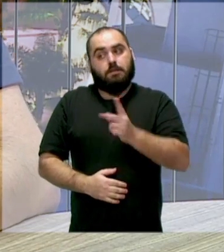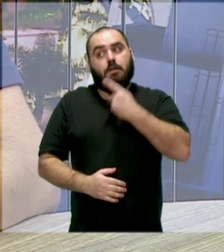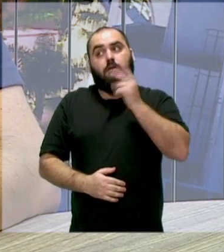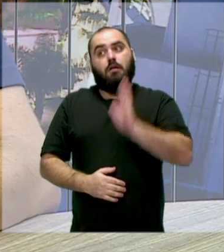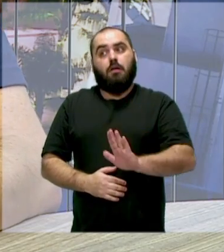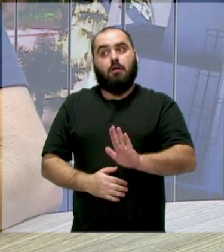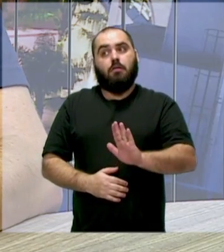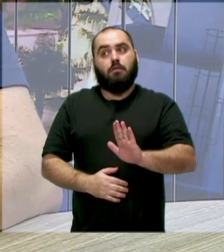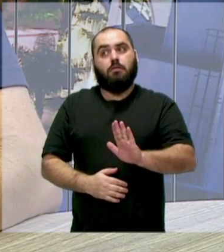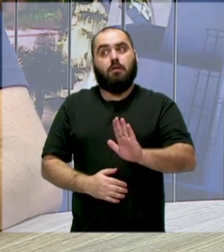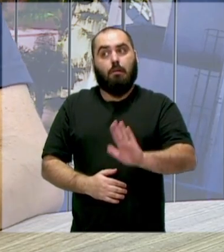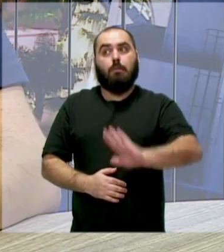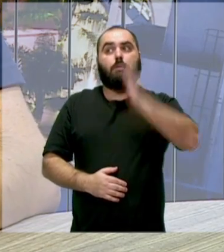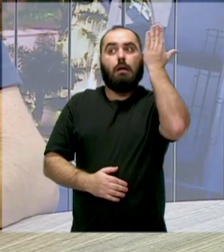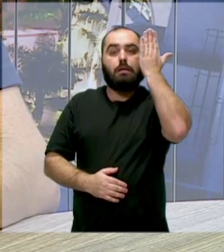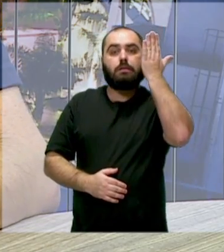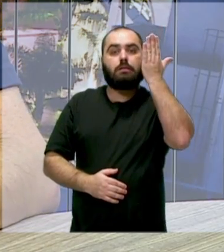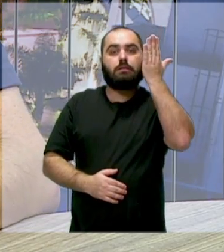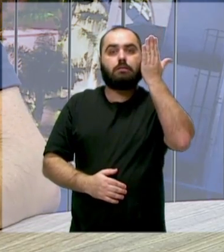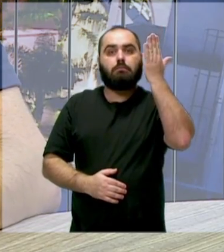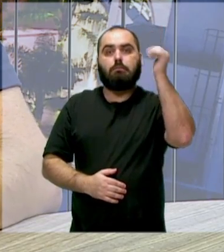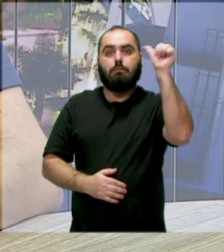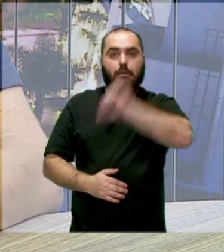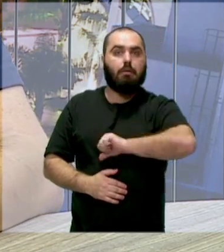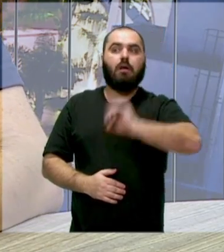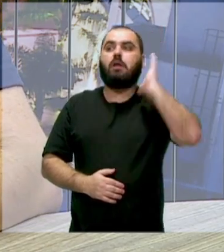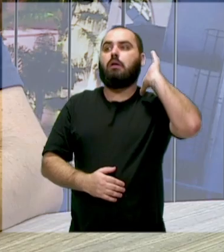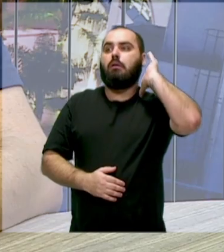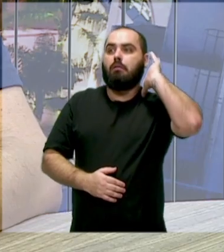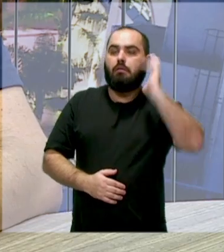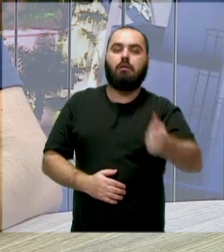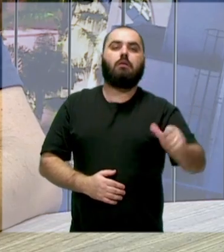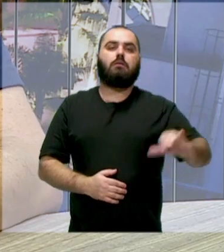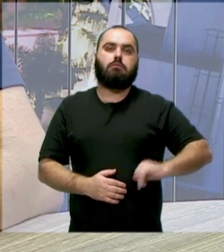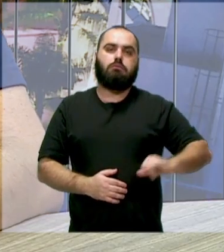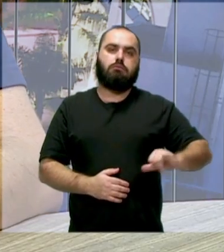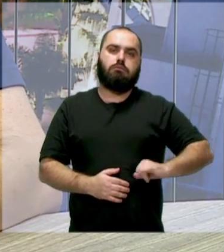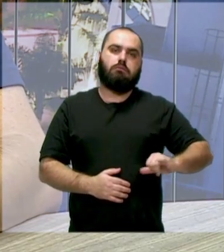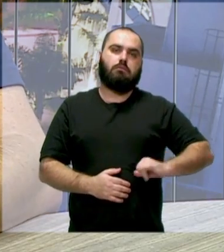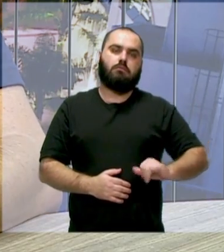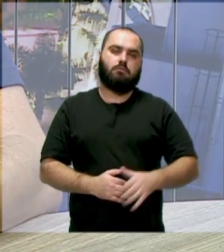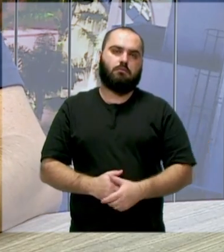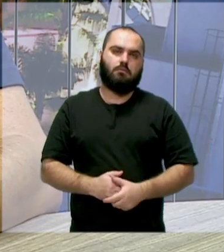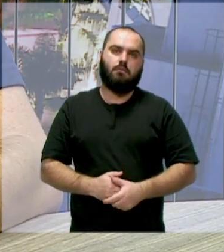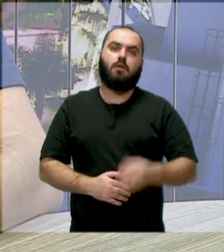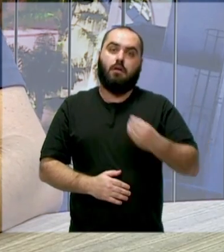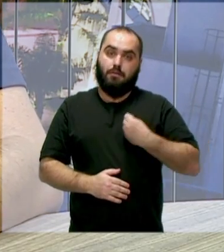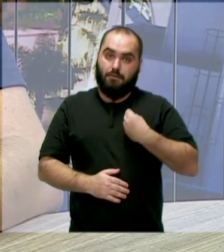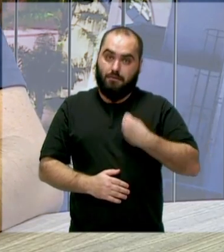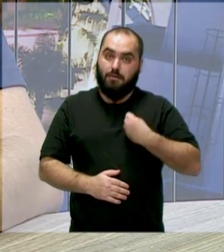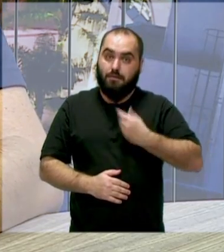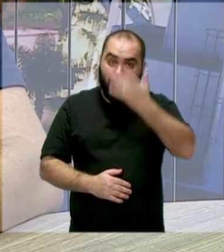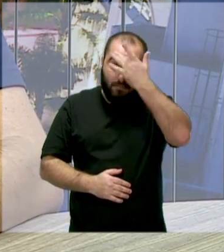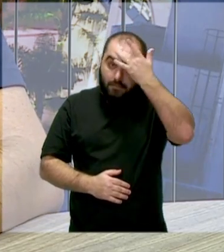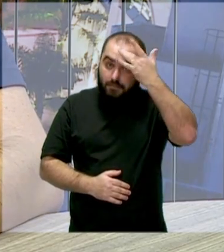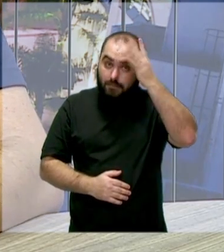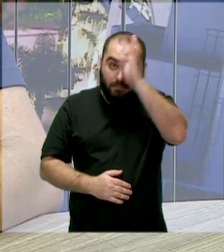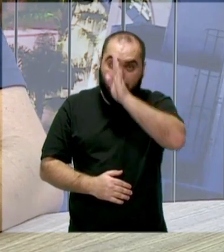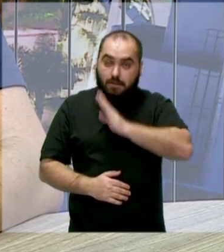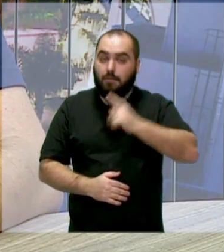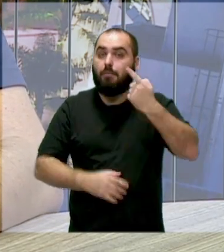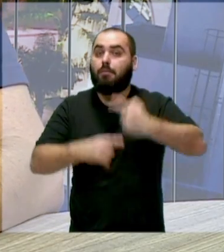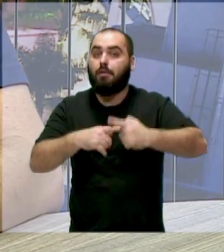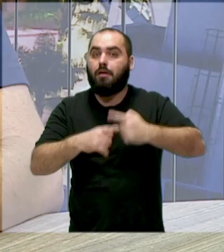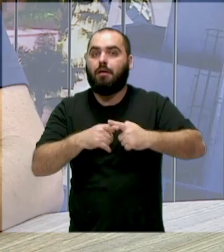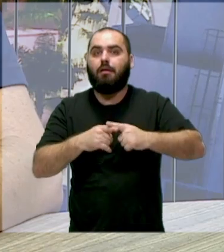a situação pior, todo mundo faz tudo, né? Esse que a gente vive no Brasil, principalmente, que a gente trabalha muito na questão emergencial,